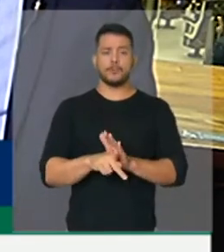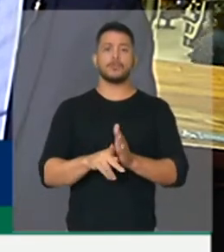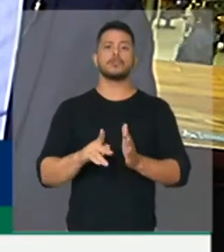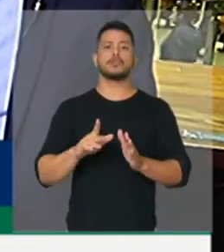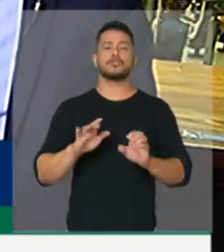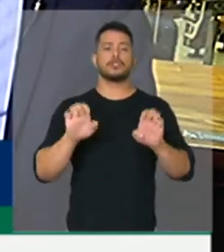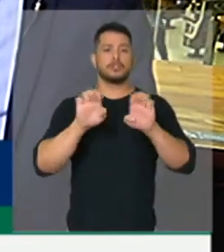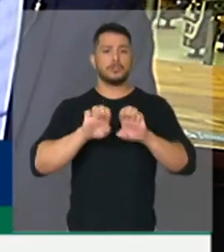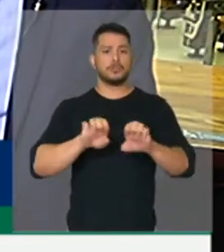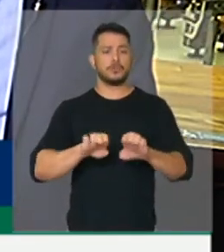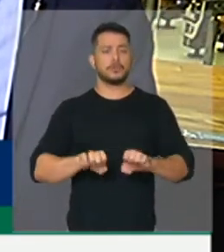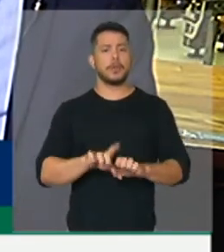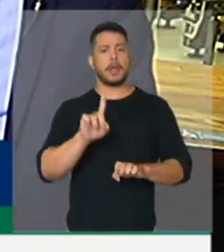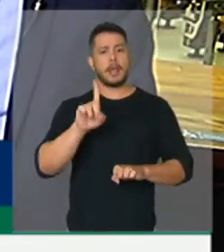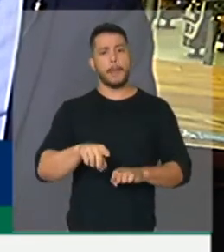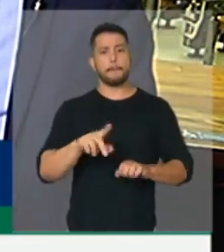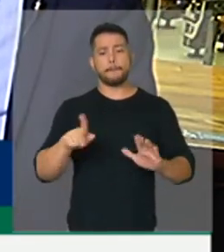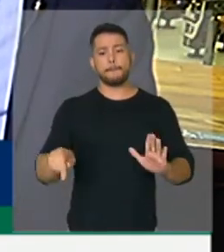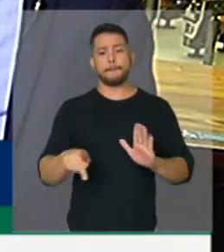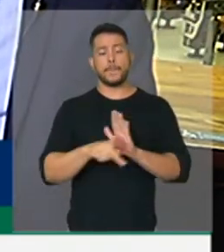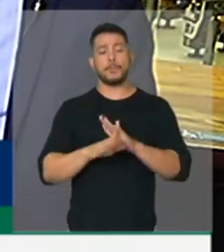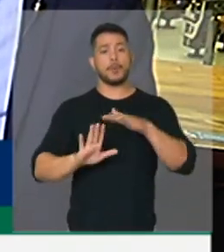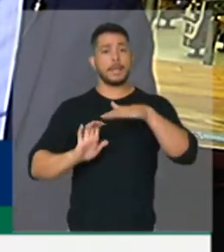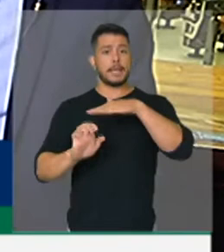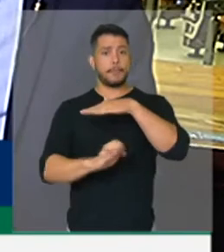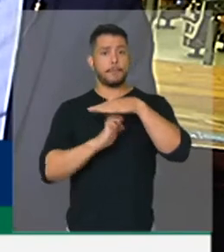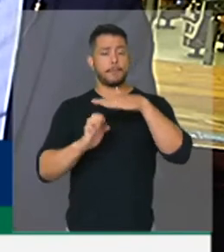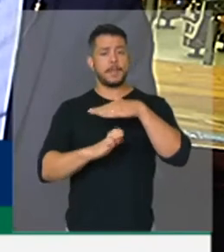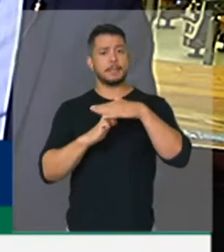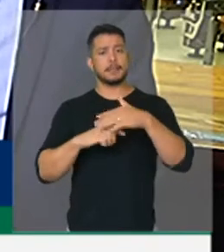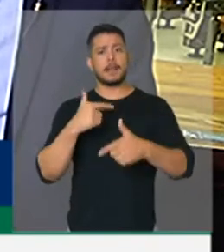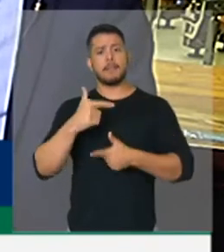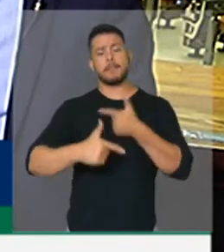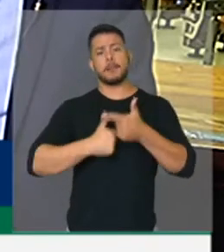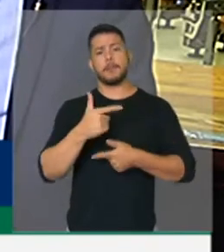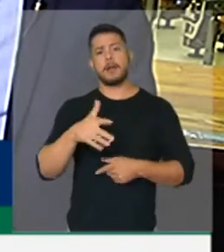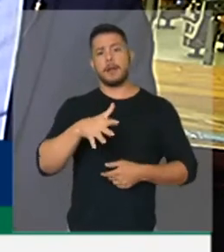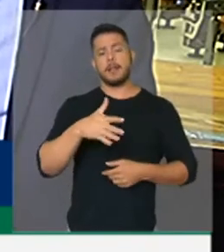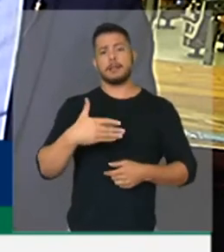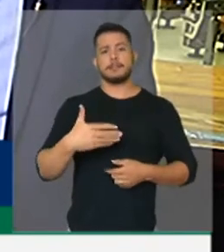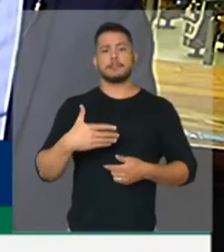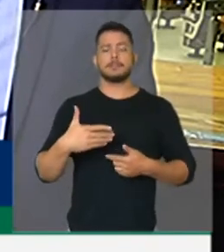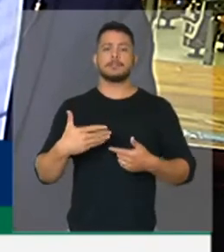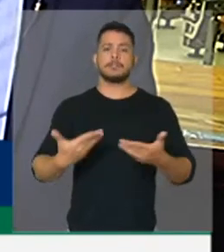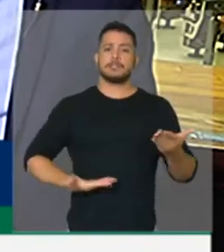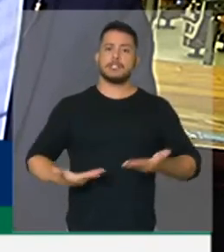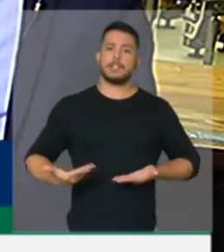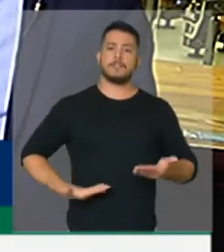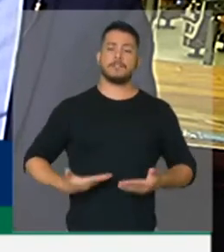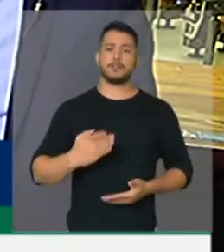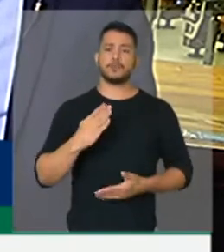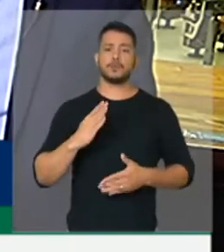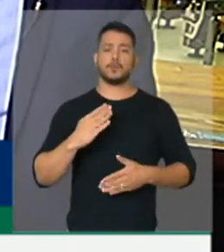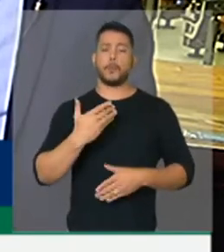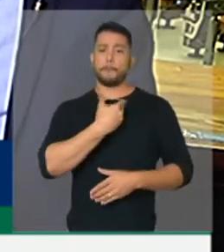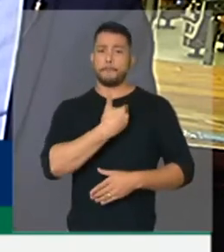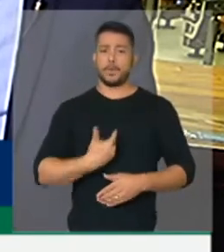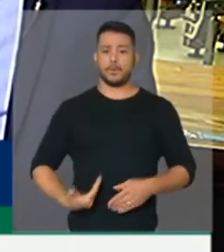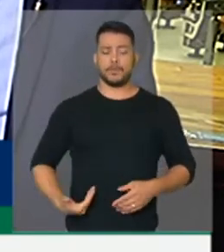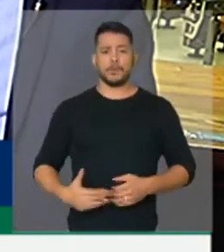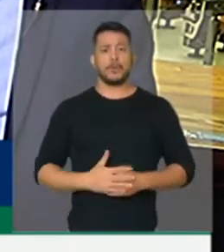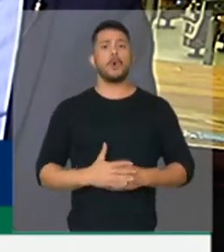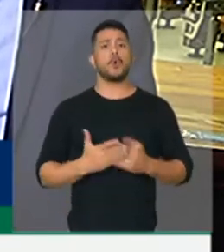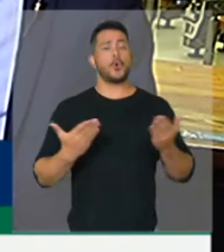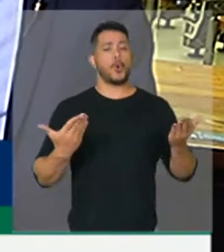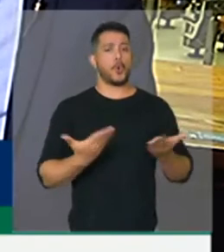de serviço público. Hoje, essa possibilidade já existe para empresas